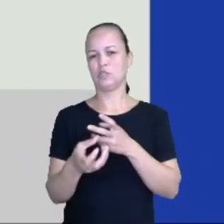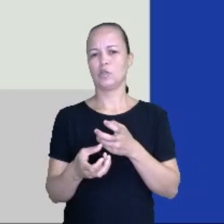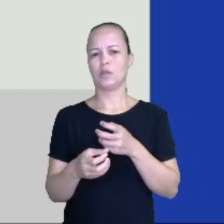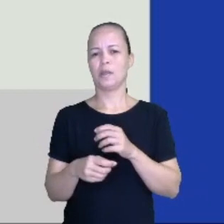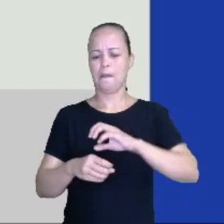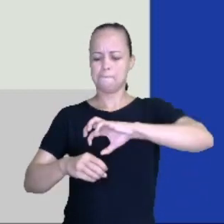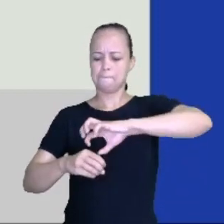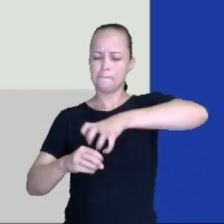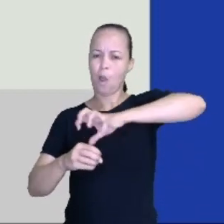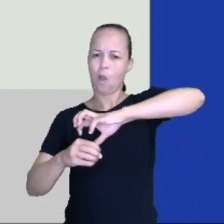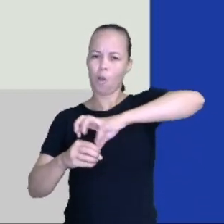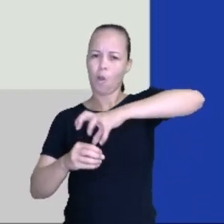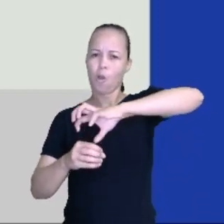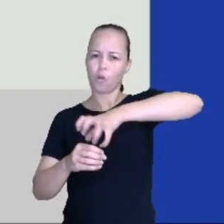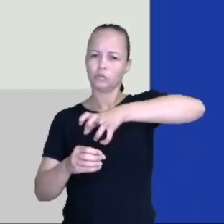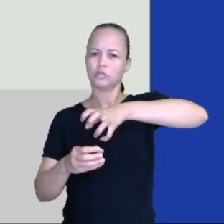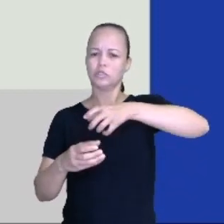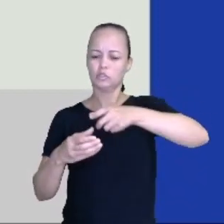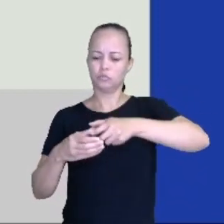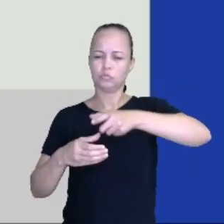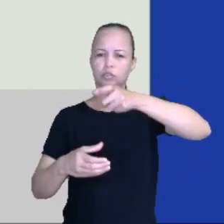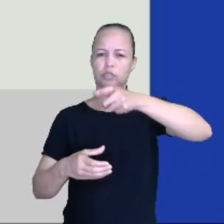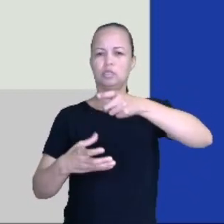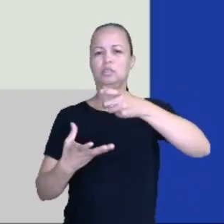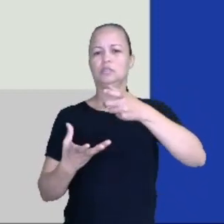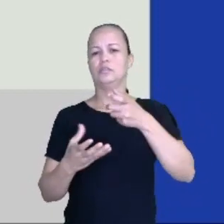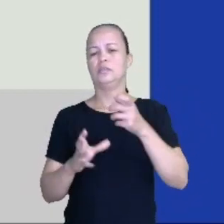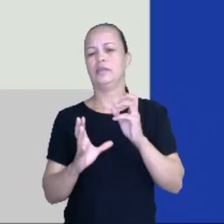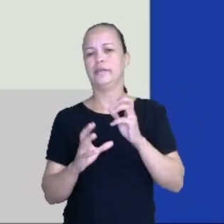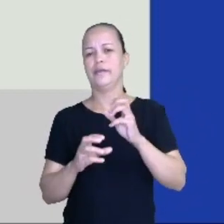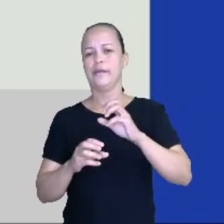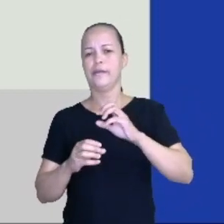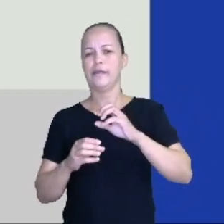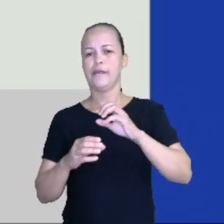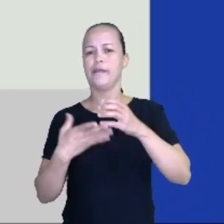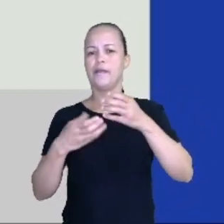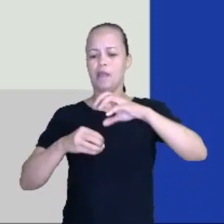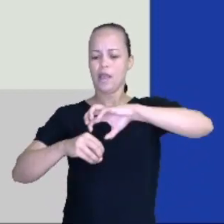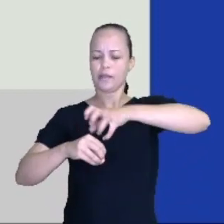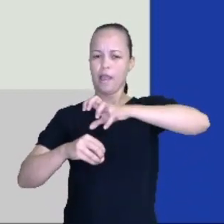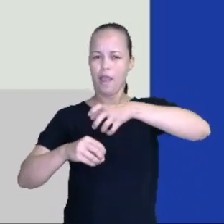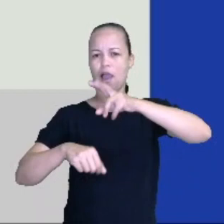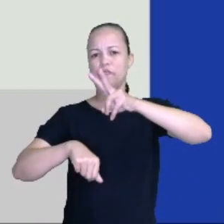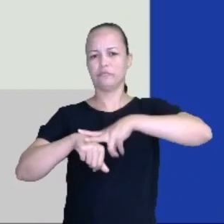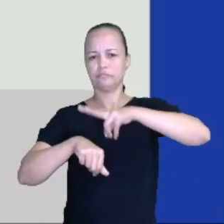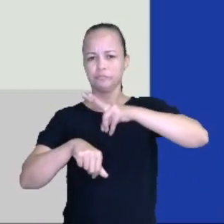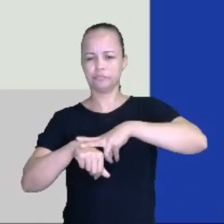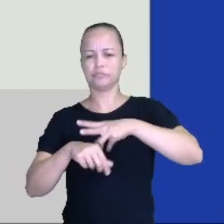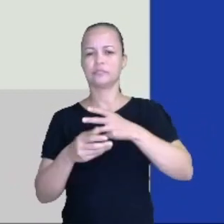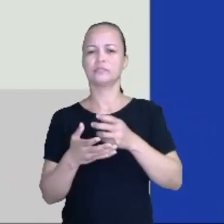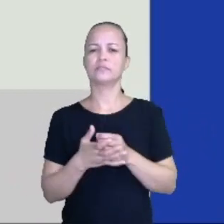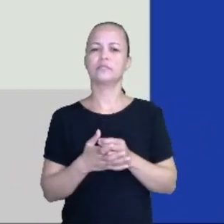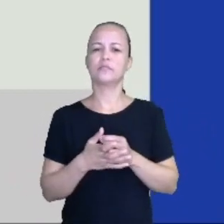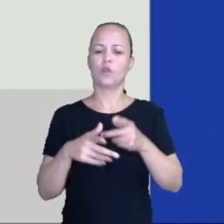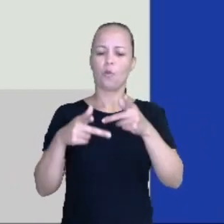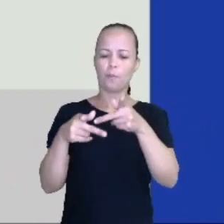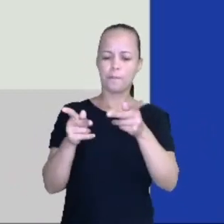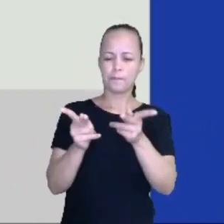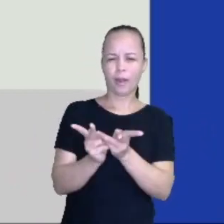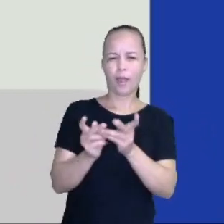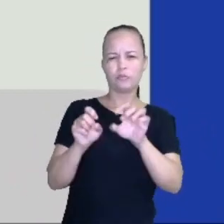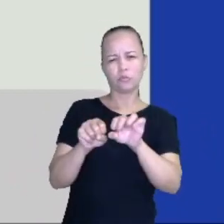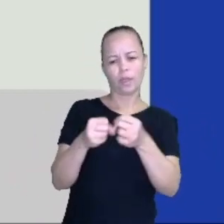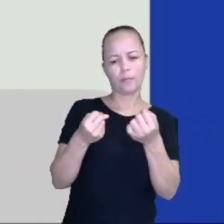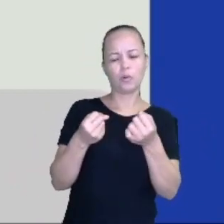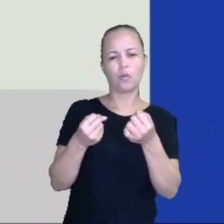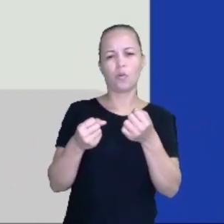potes de conservas, garrafas de vidro, um prato que se quebrou